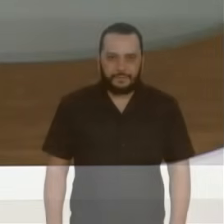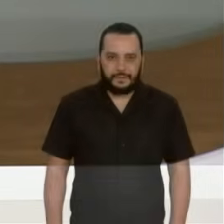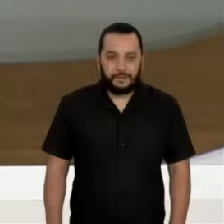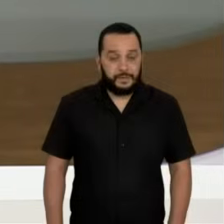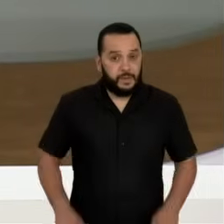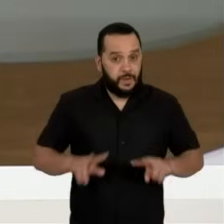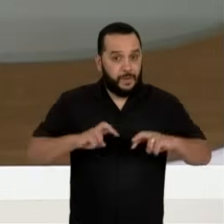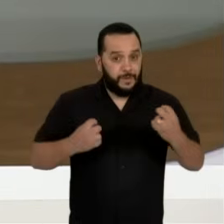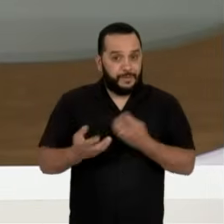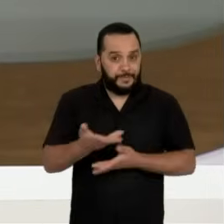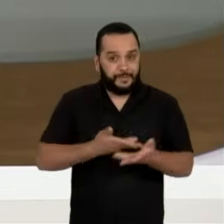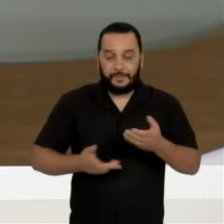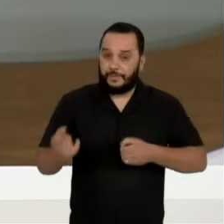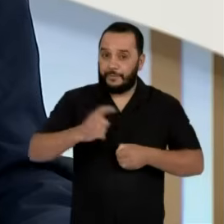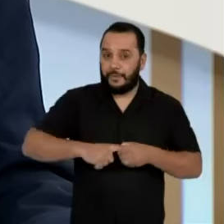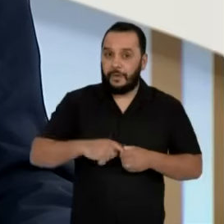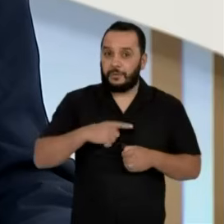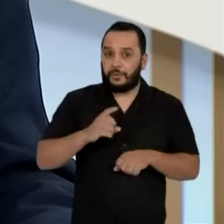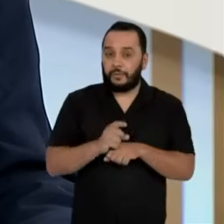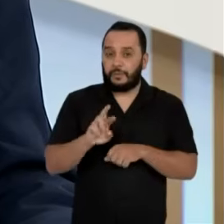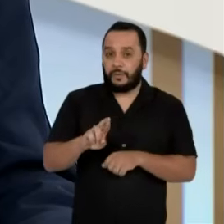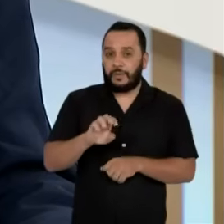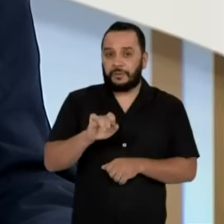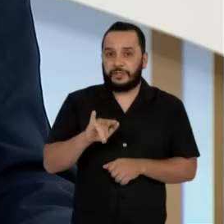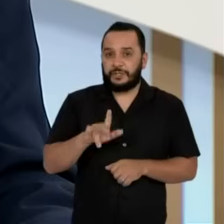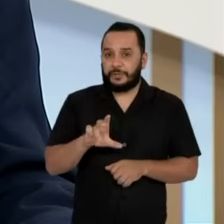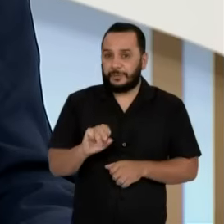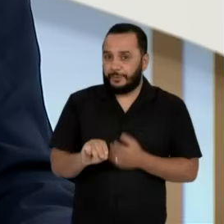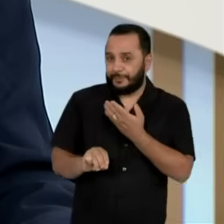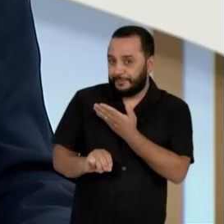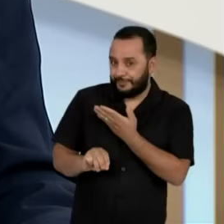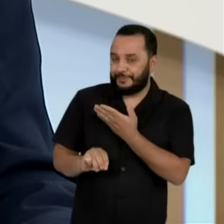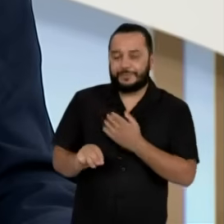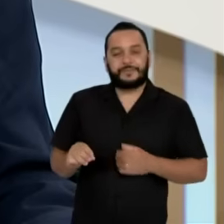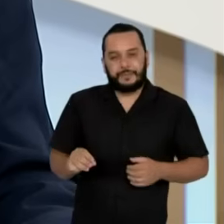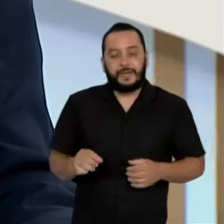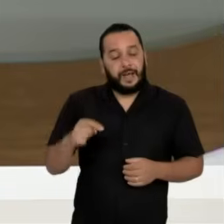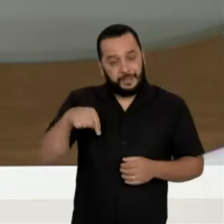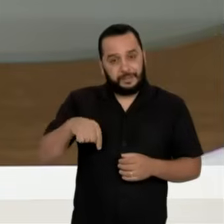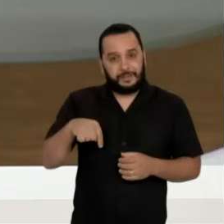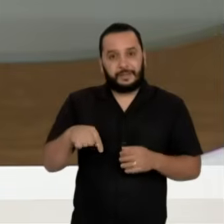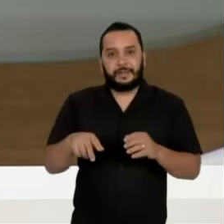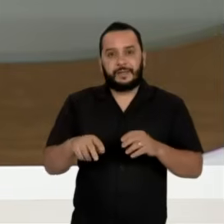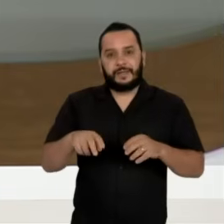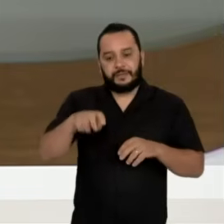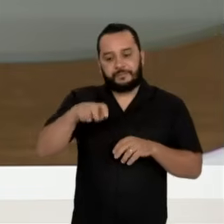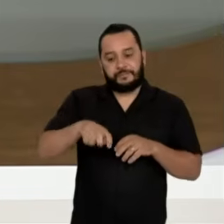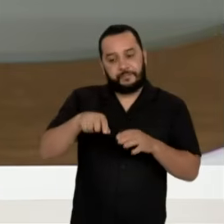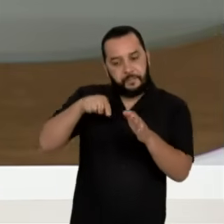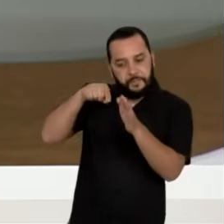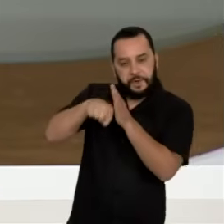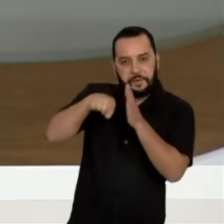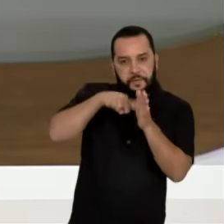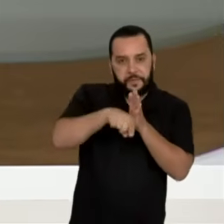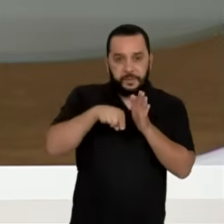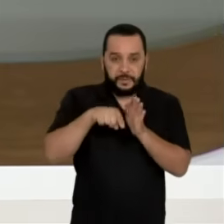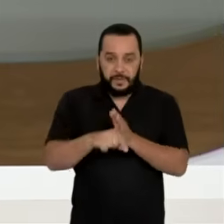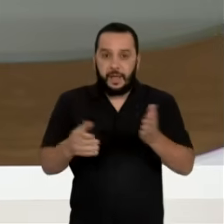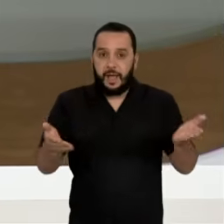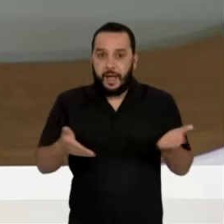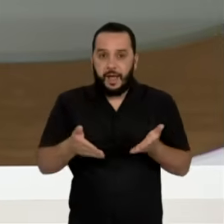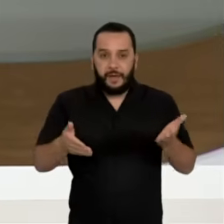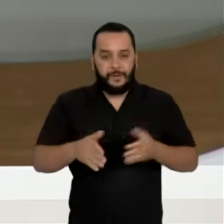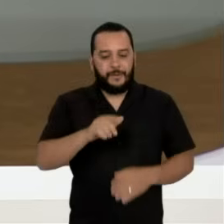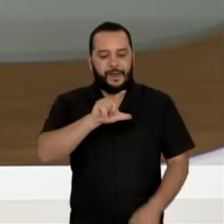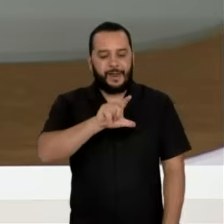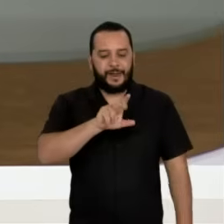Roda Viva está de volta, doutor Eugênio Scanavino, aqui no centro das nossas perguntas. E a palavra está com a